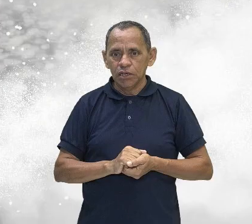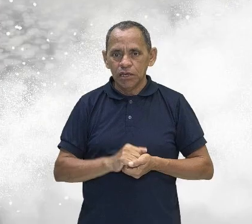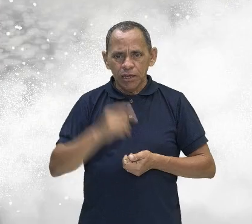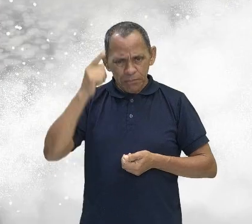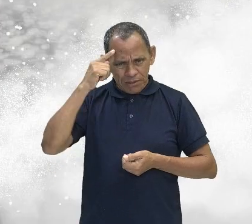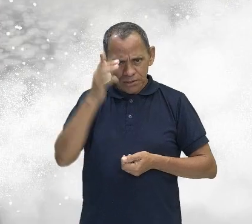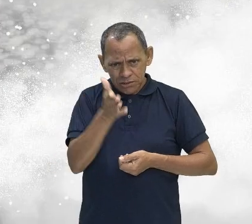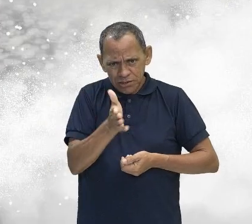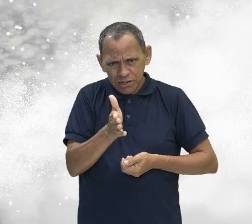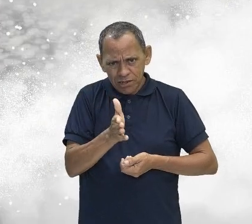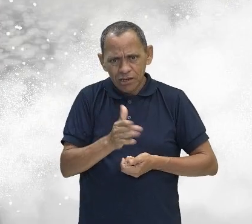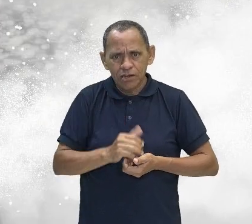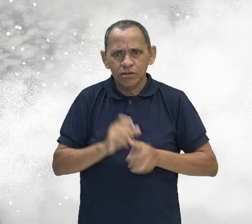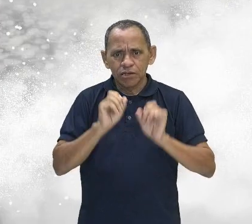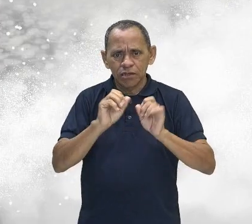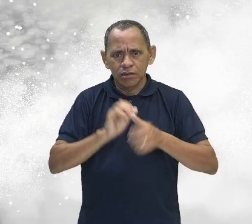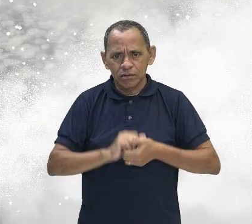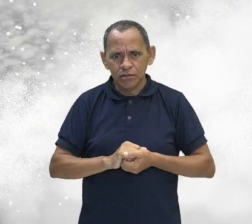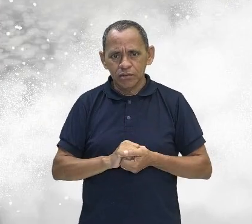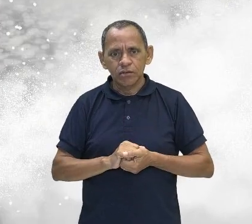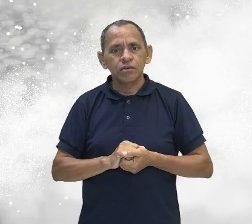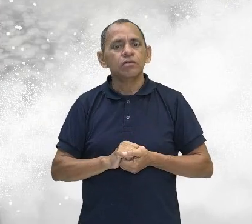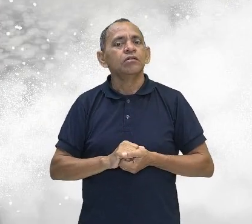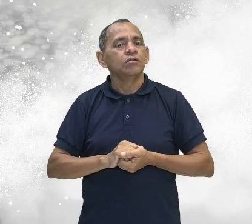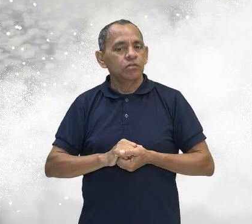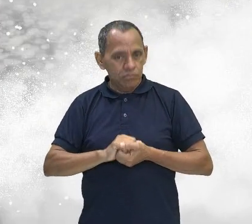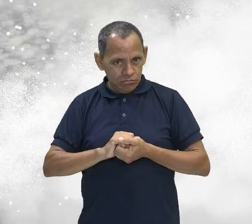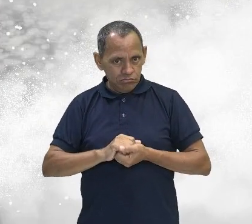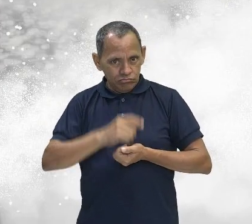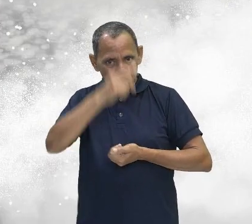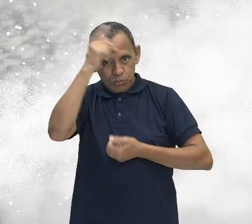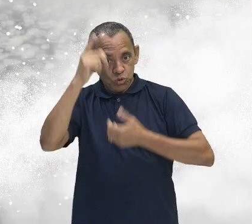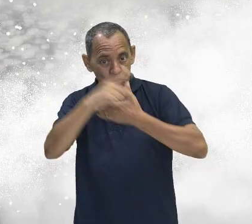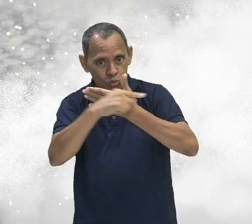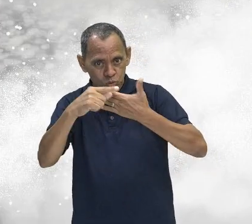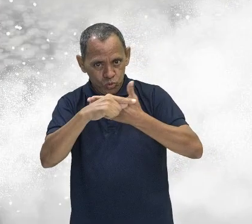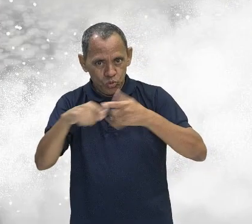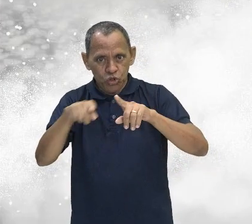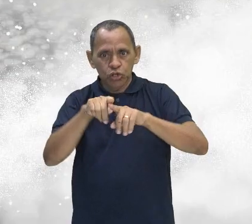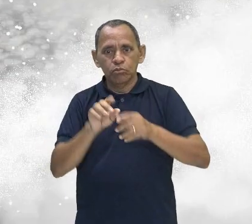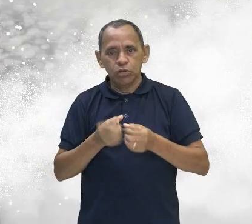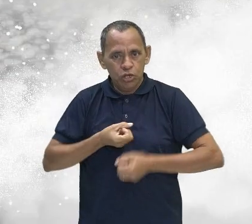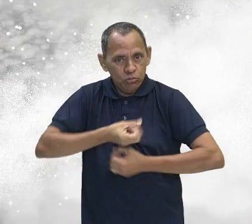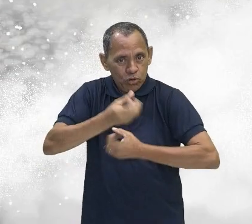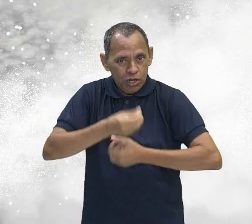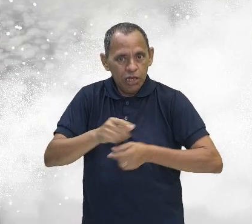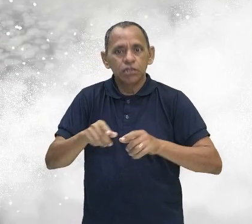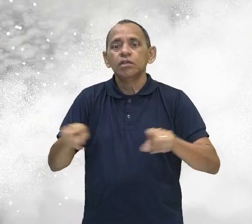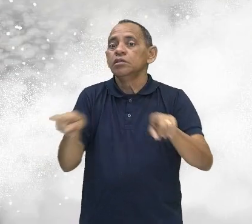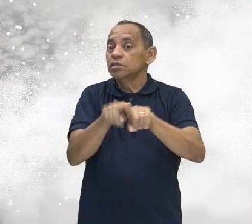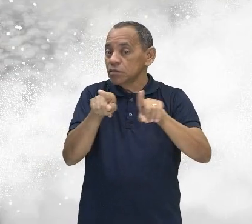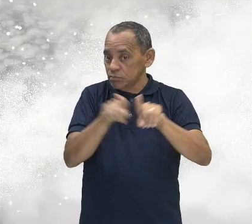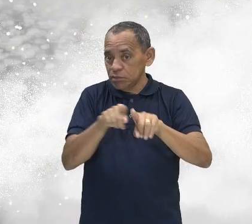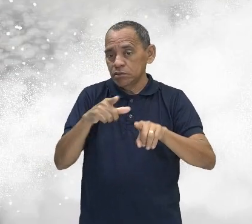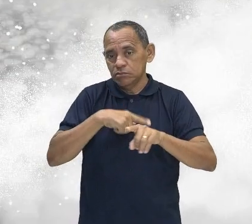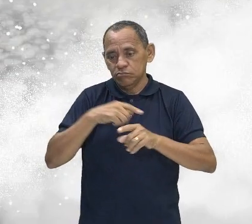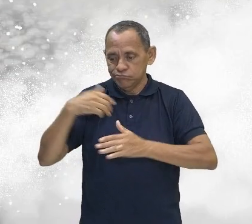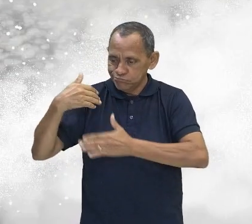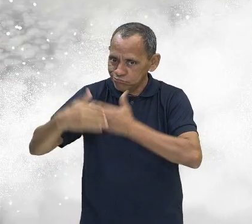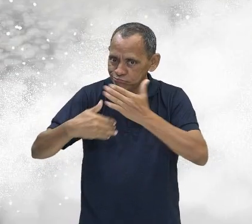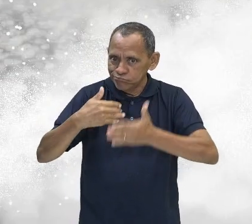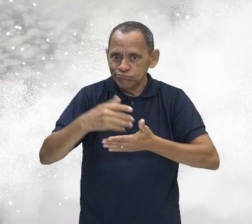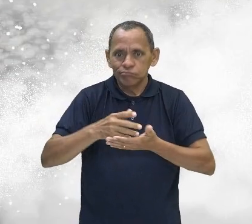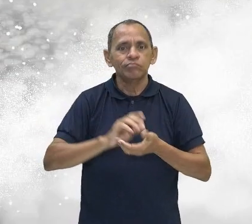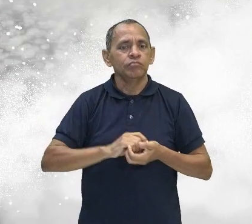de repente um escritor, um poeta, também faz esse processo? Quando ele escreve